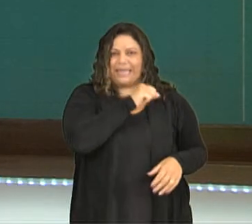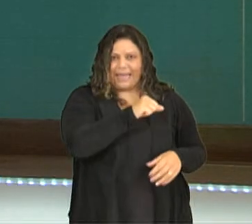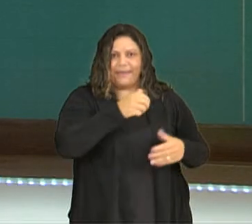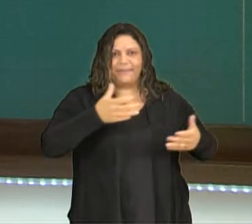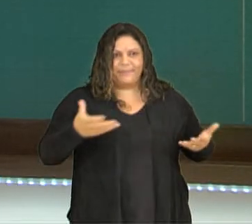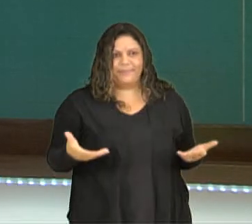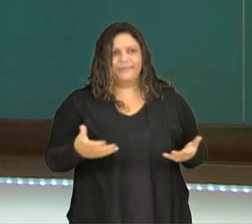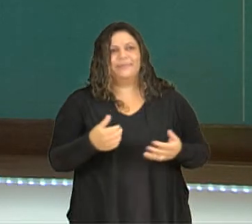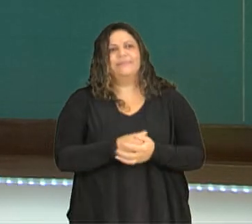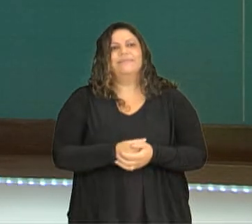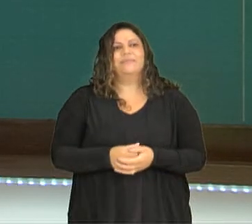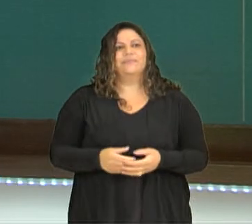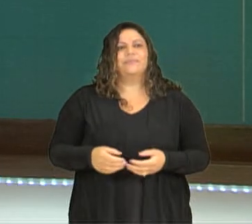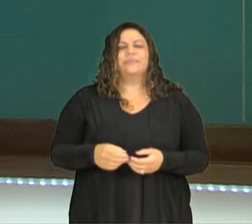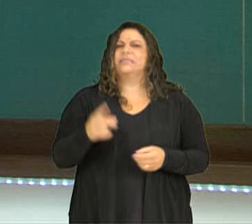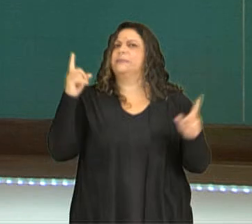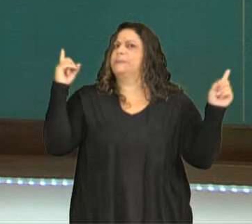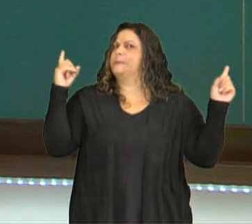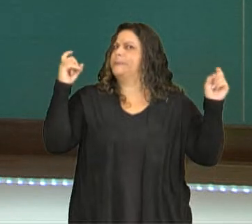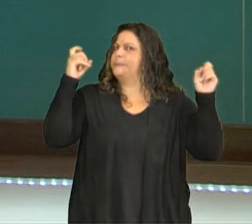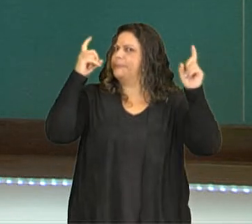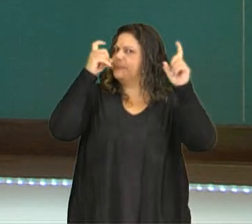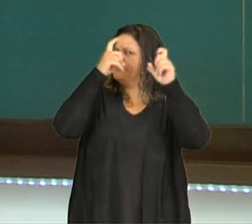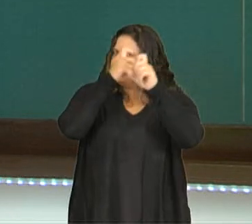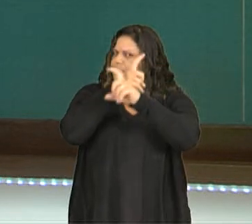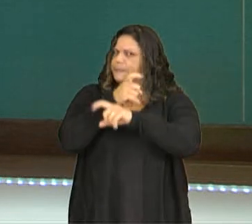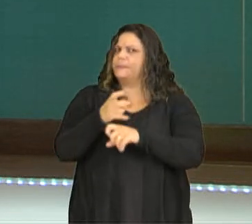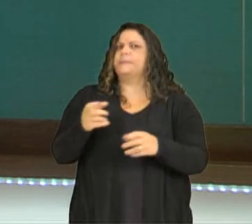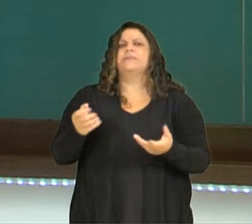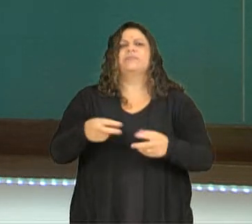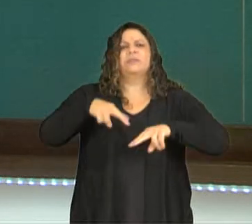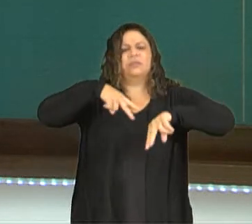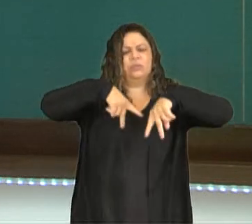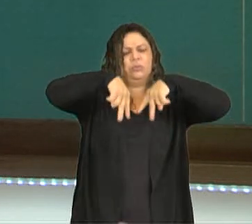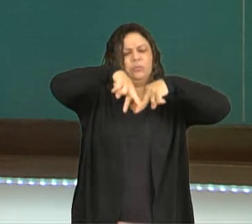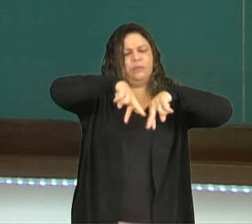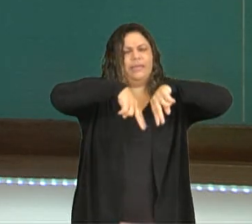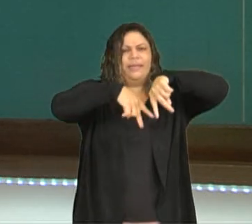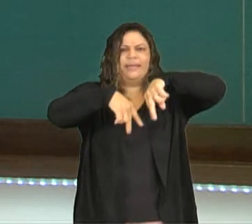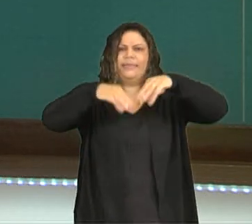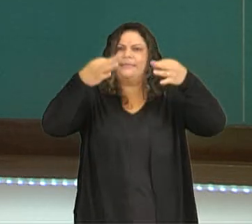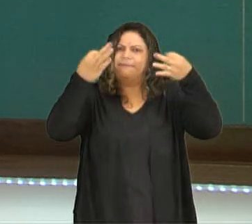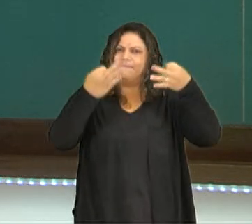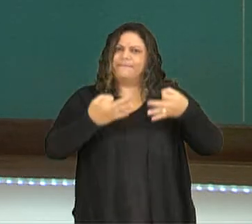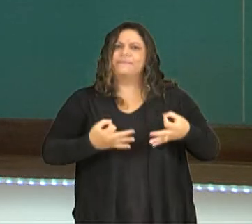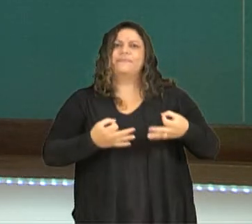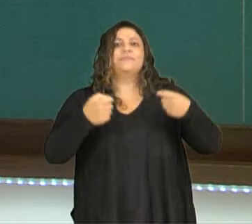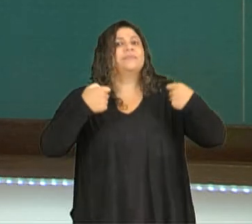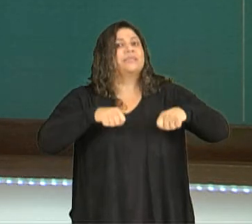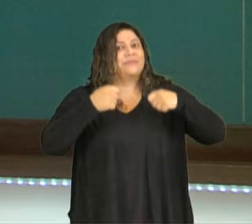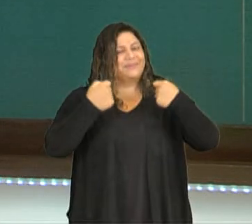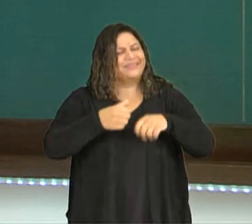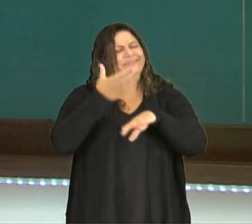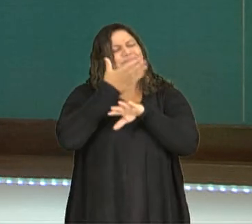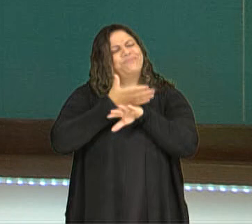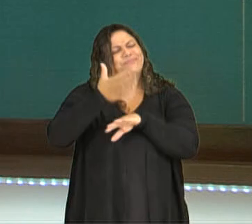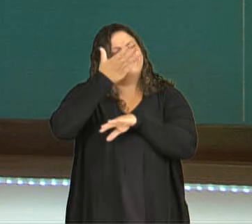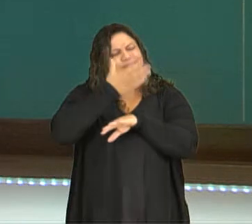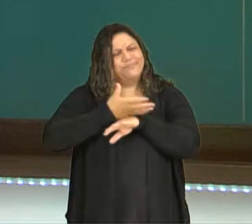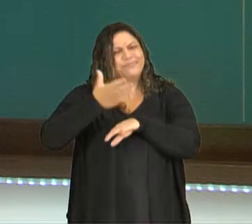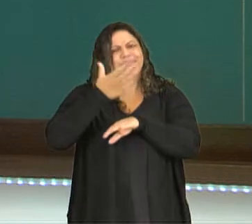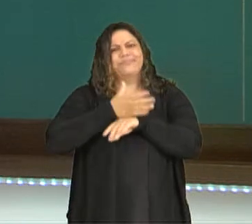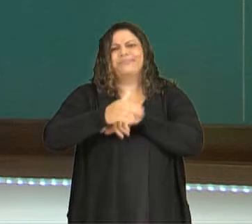muito rápida, ela é difícil para os casais executarem de forma correta e por isso precisa ser muito treinada e